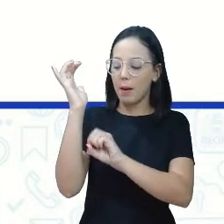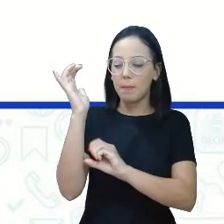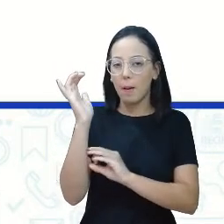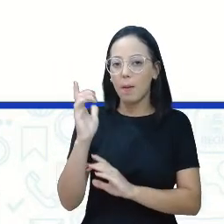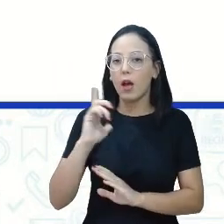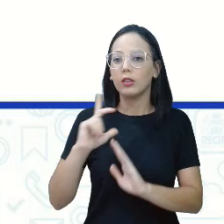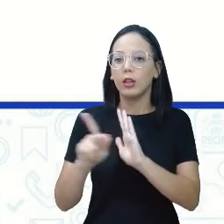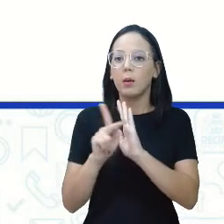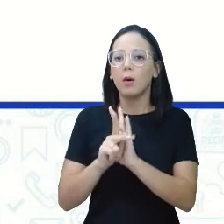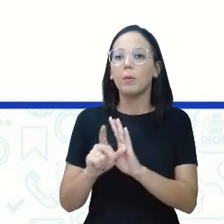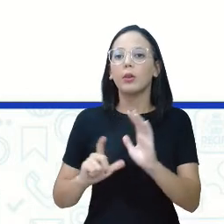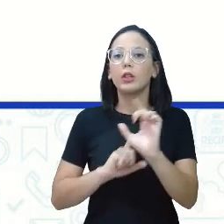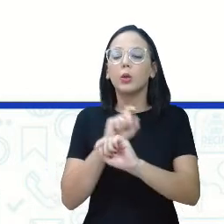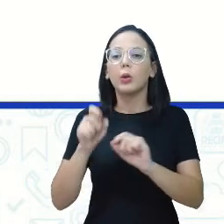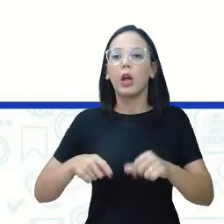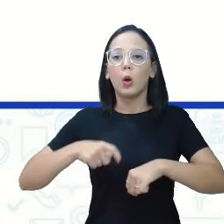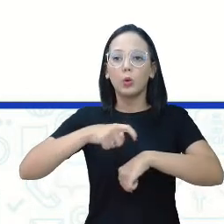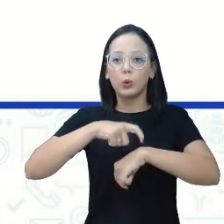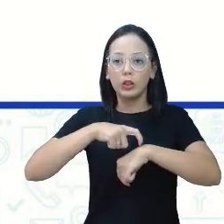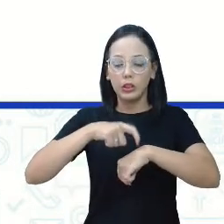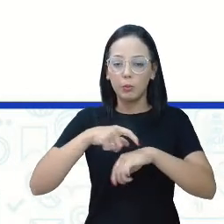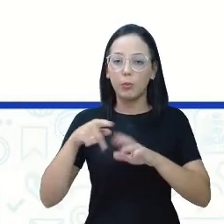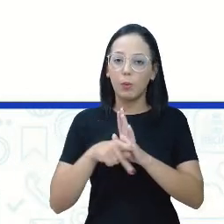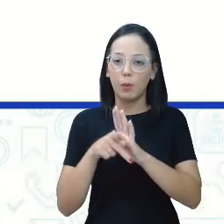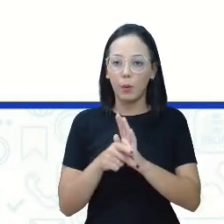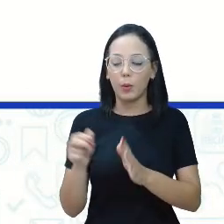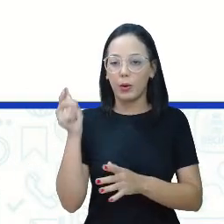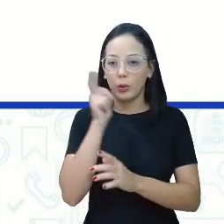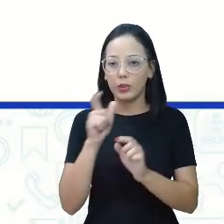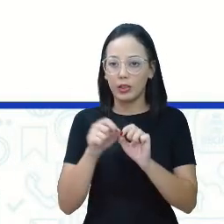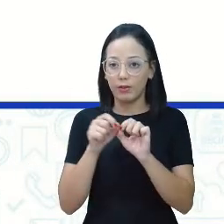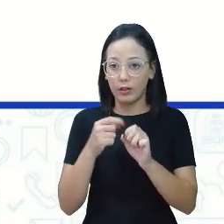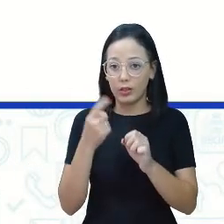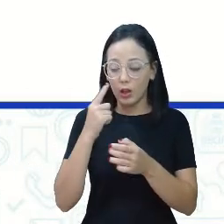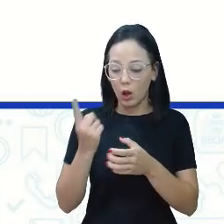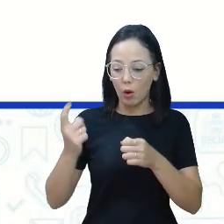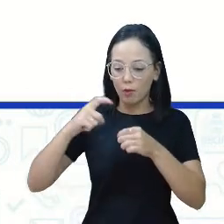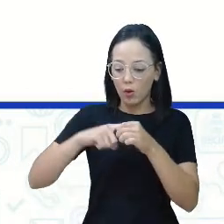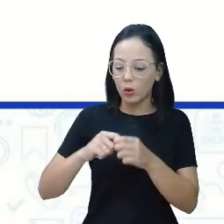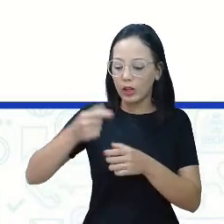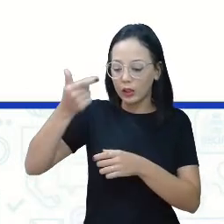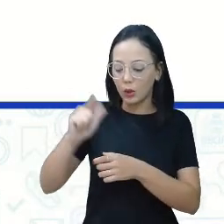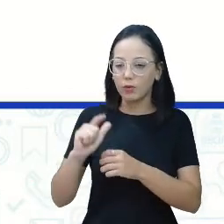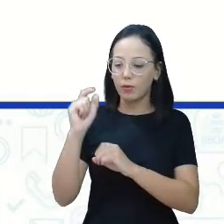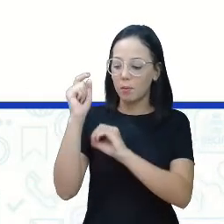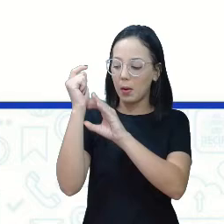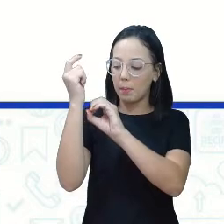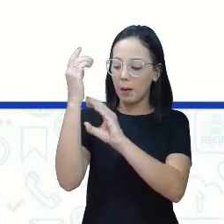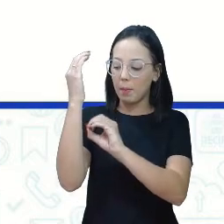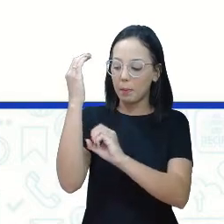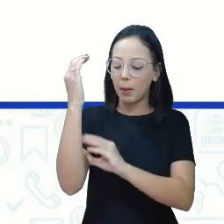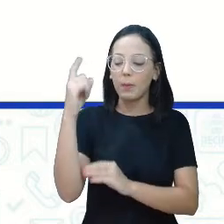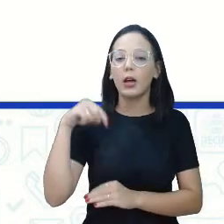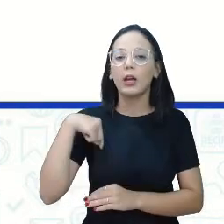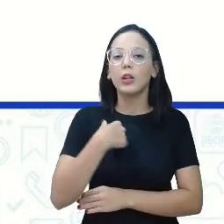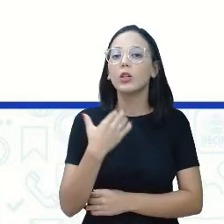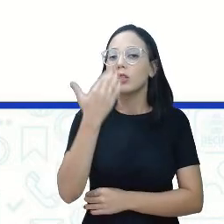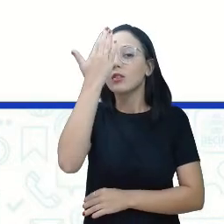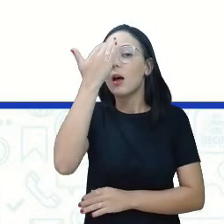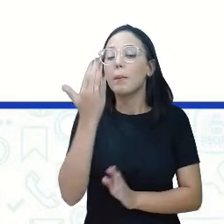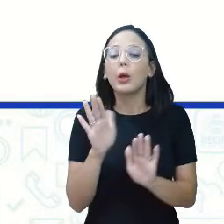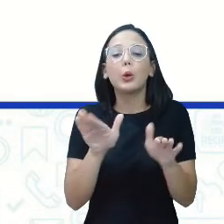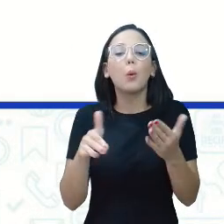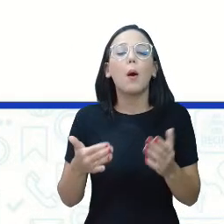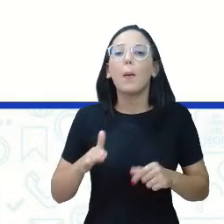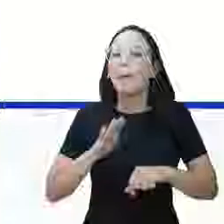uma das partes tinha um tempo específico para fazer esse retorno, para piscar novamente. E aí a gente queria saber em que